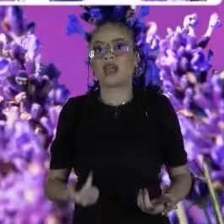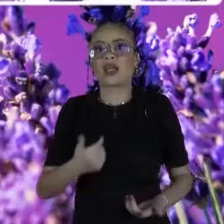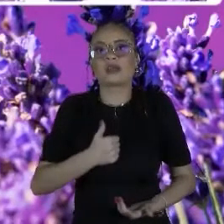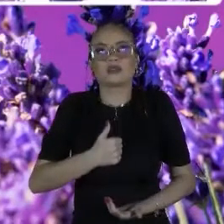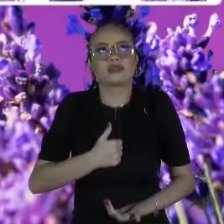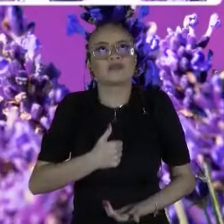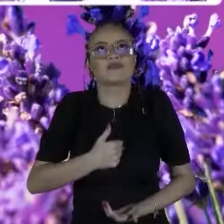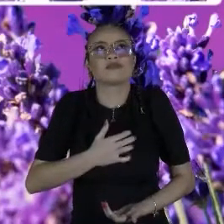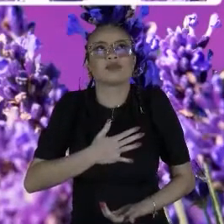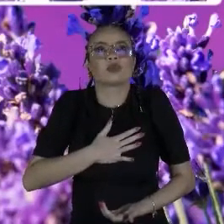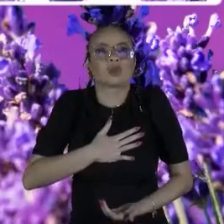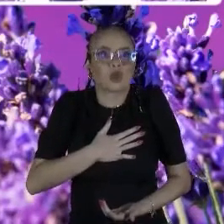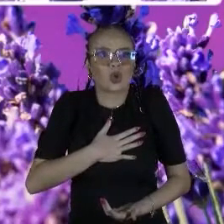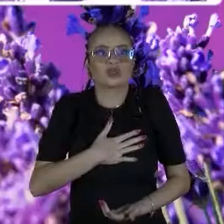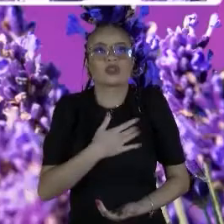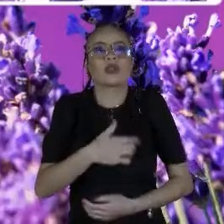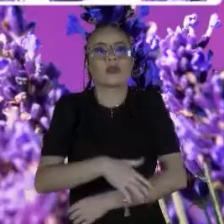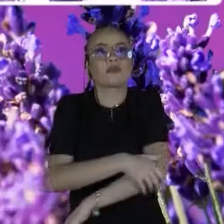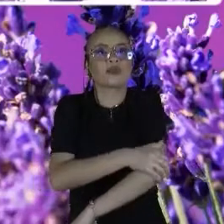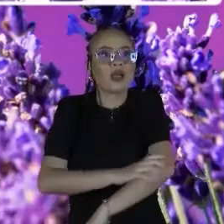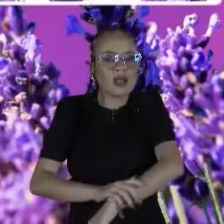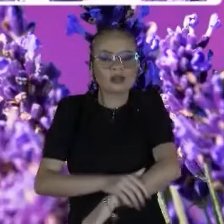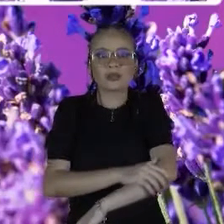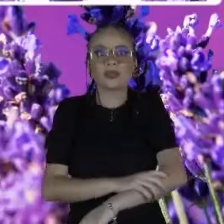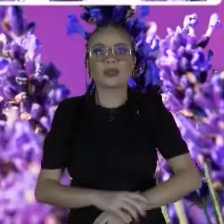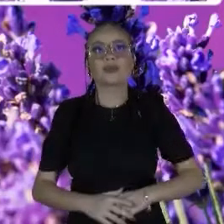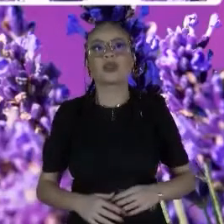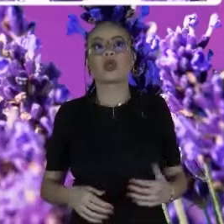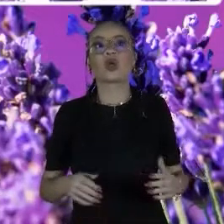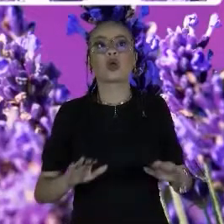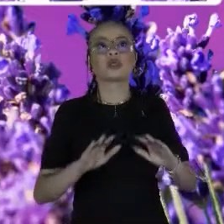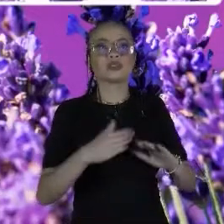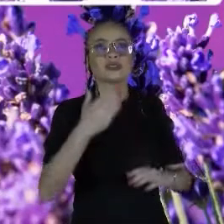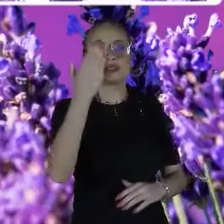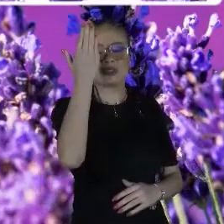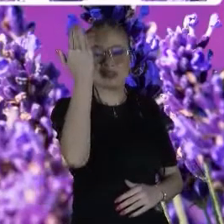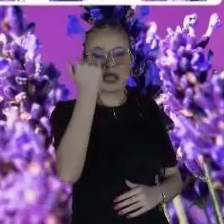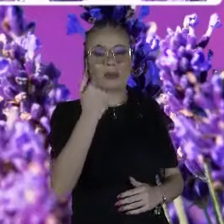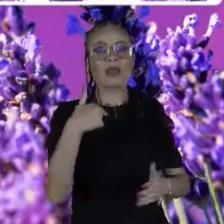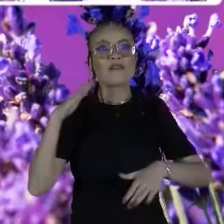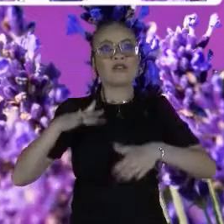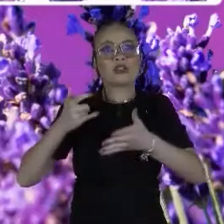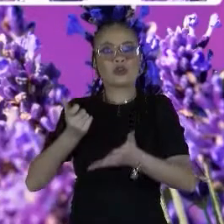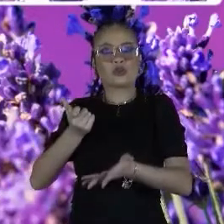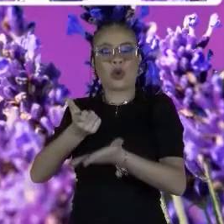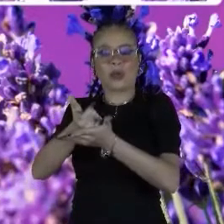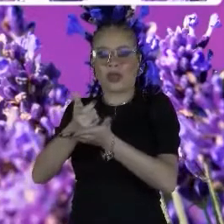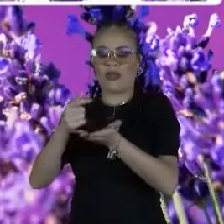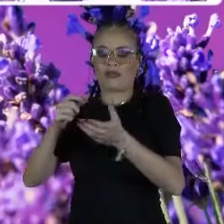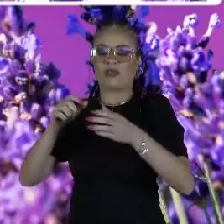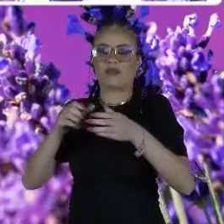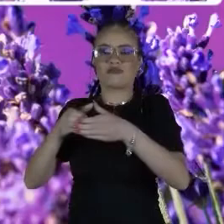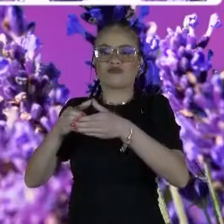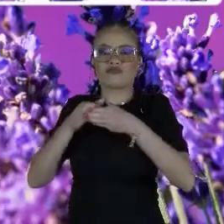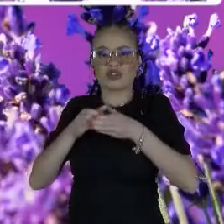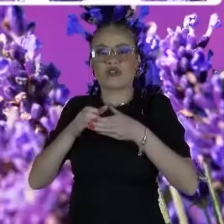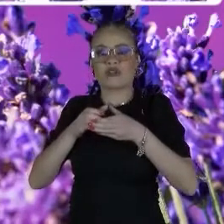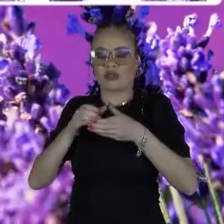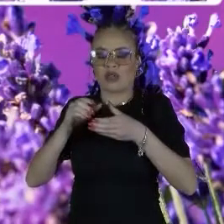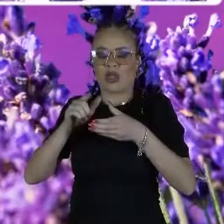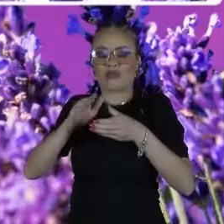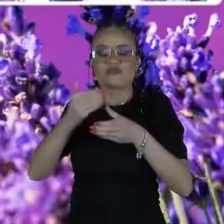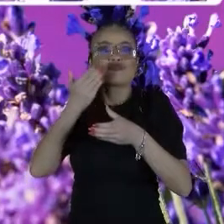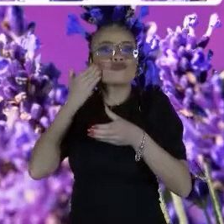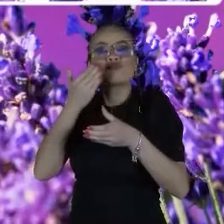usar o top em tratamentos para pele gente hoje eu larguei todos aqueles cremes caríssimos para justamente só usar os